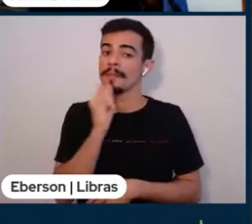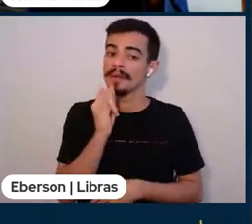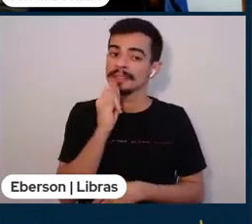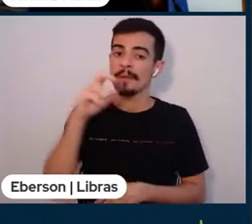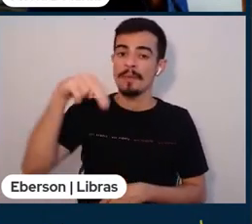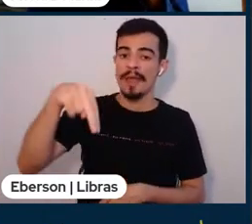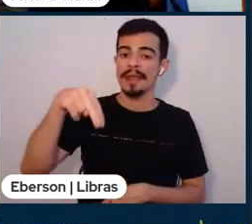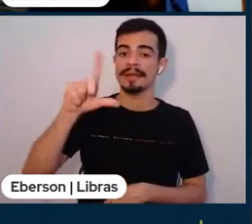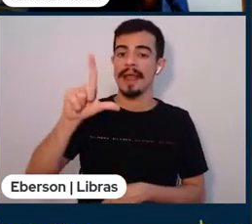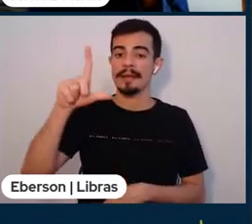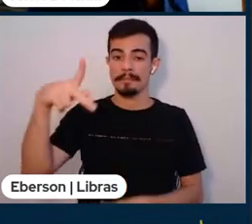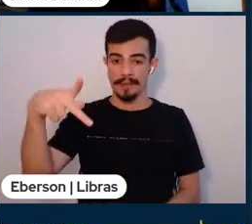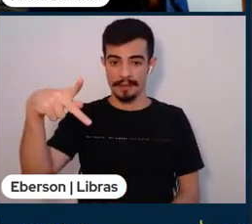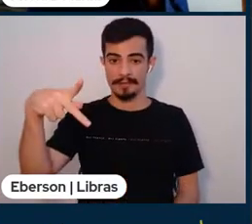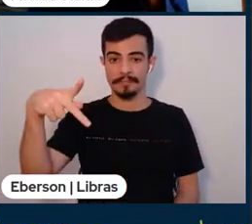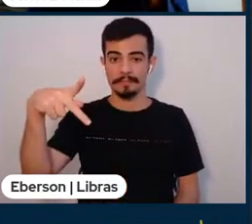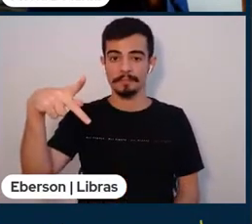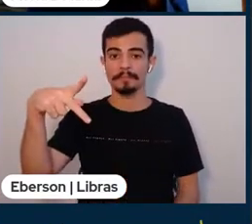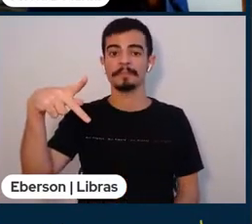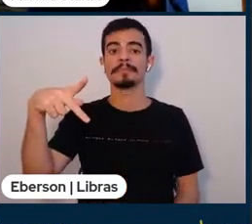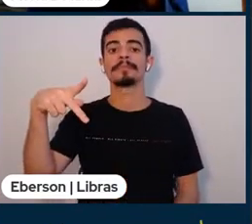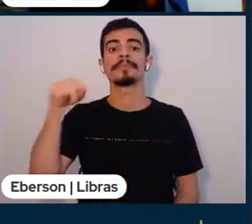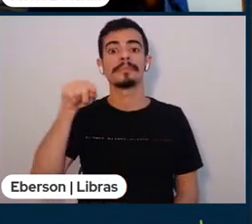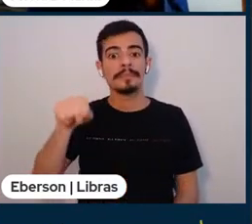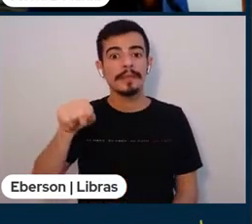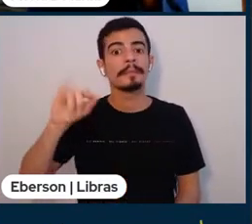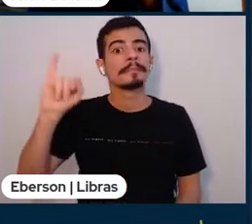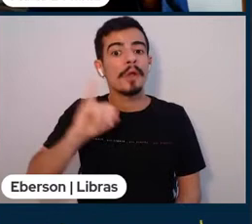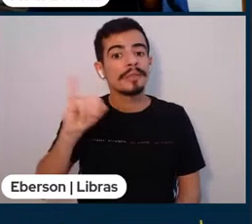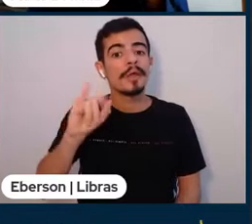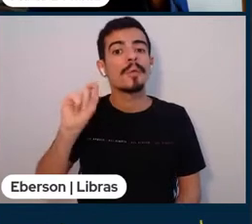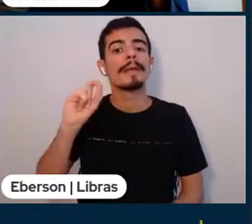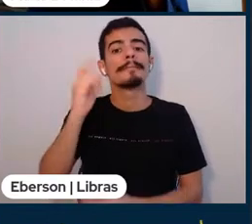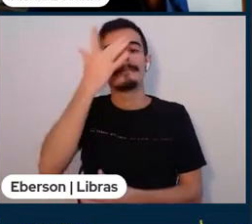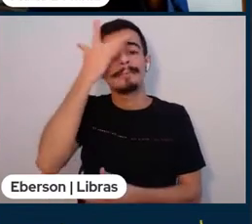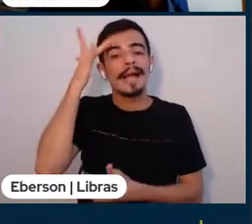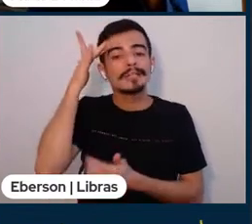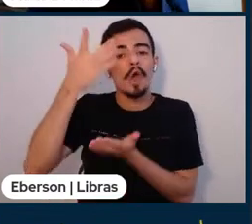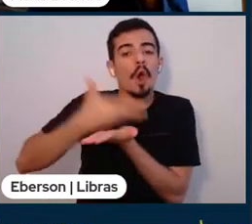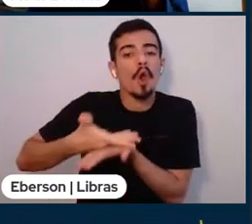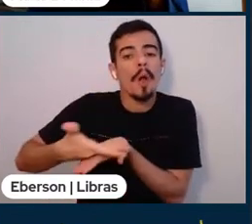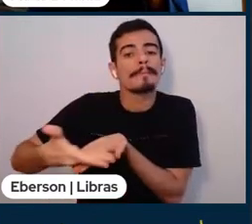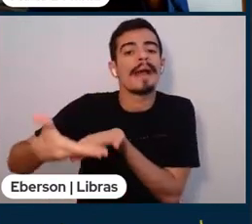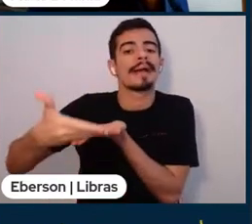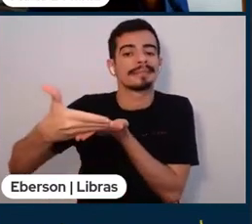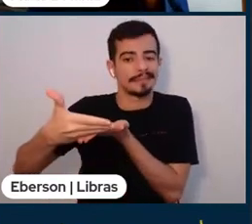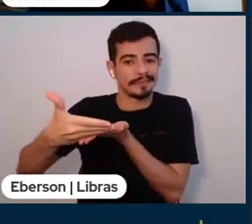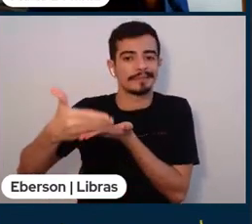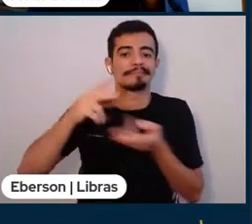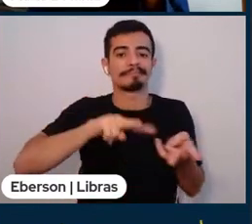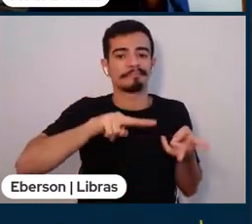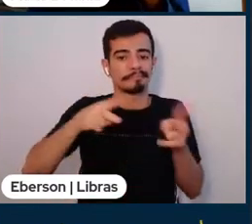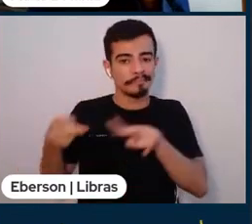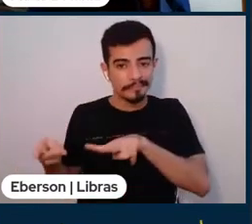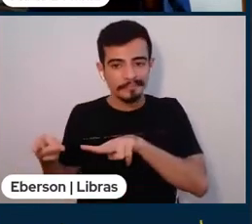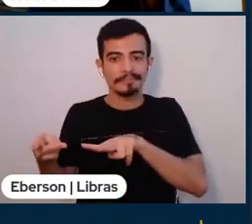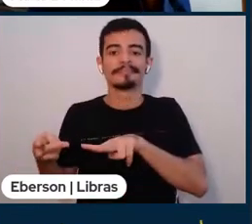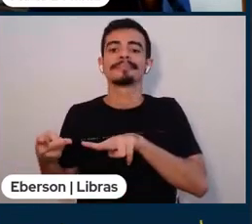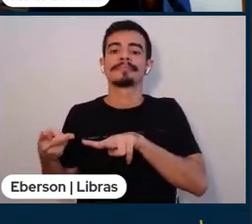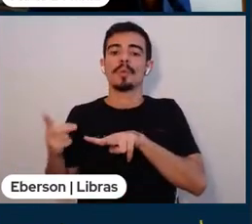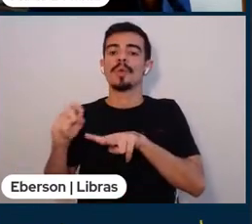coisa que para quem começa, quem migra de carreira como conversational designer, no